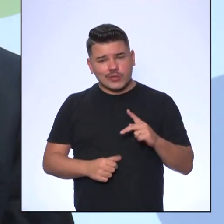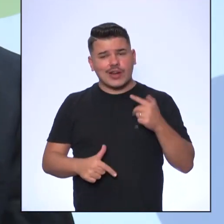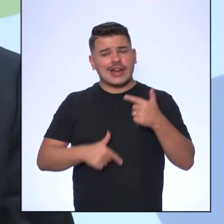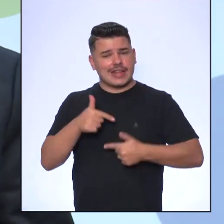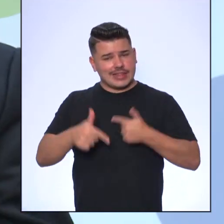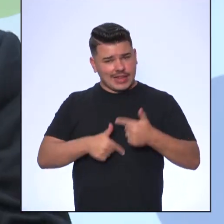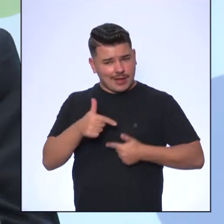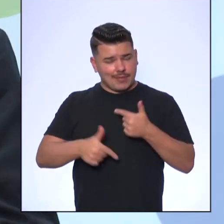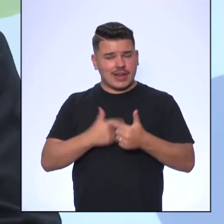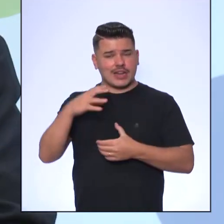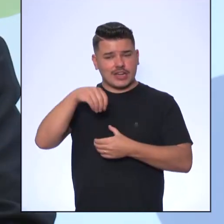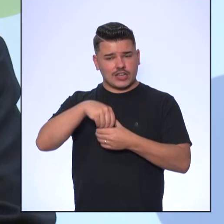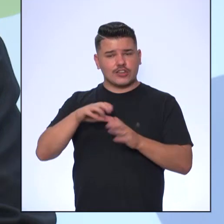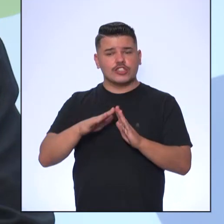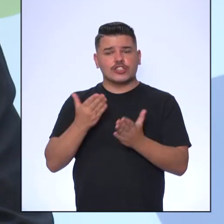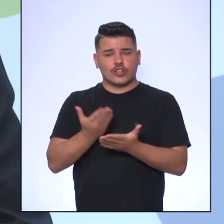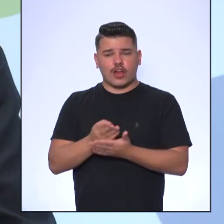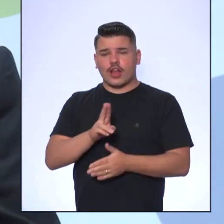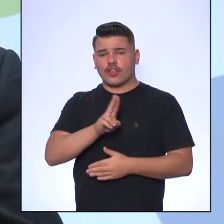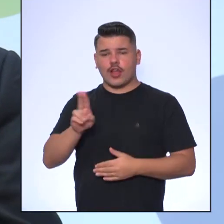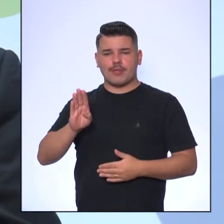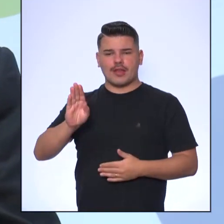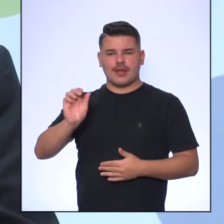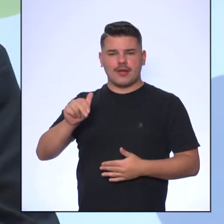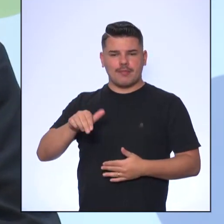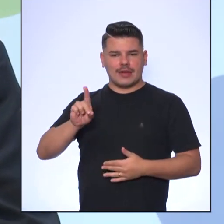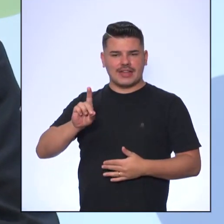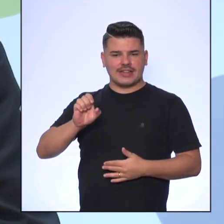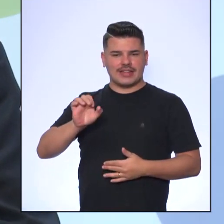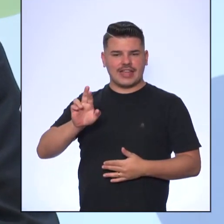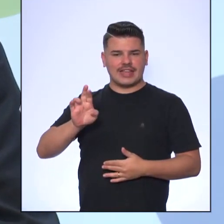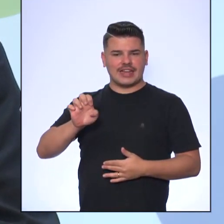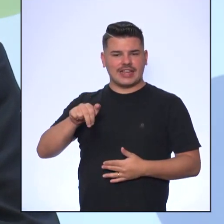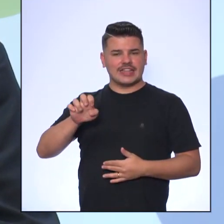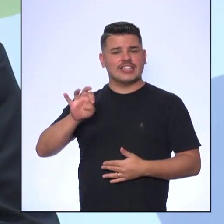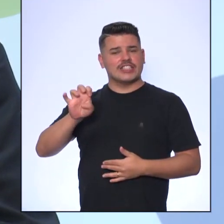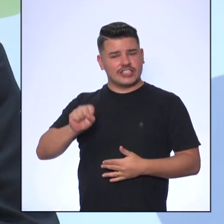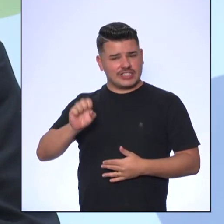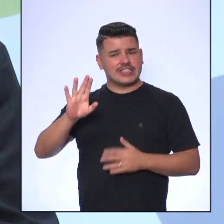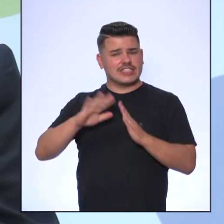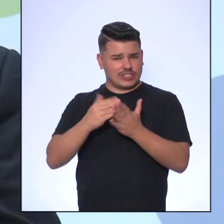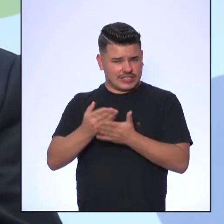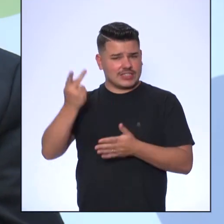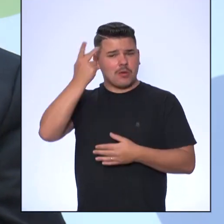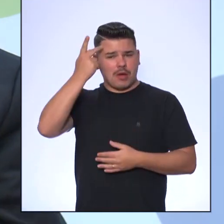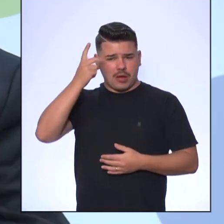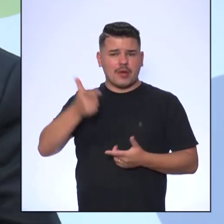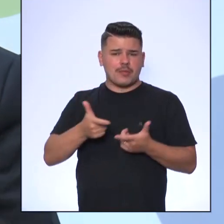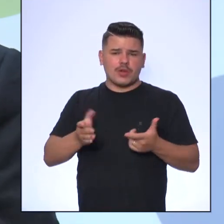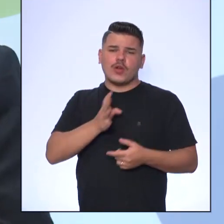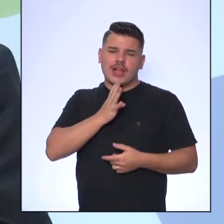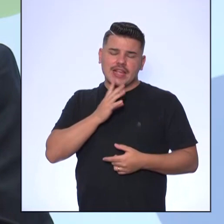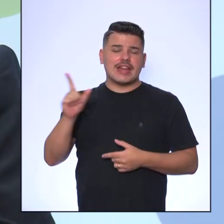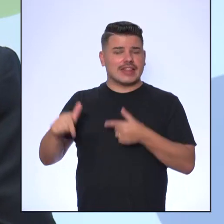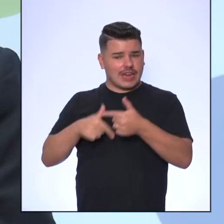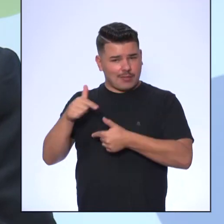numa escola chamada Bandeirantes, uma escola muito conhecida aqui no estado de São Paulo. É um professor que trabalha muito com o